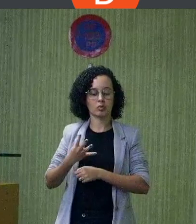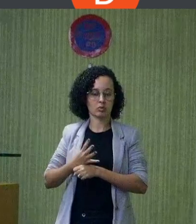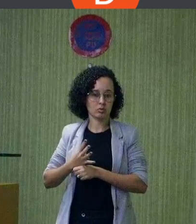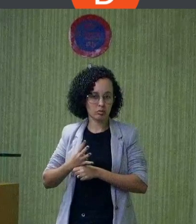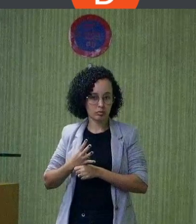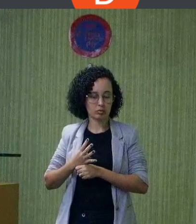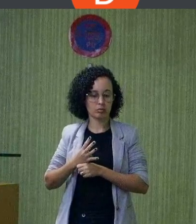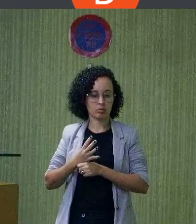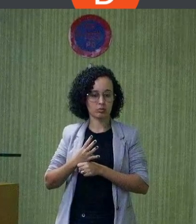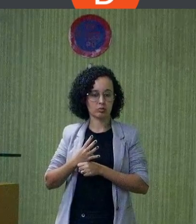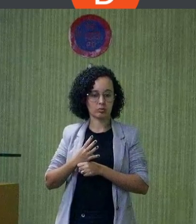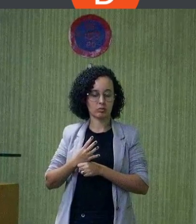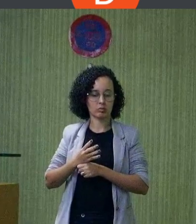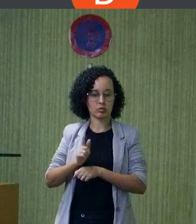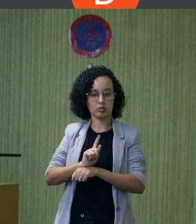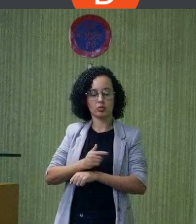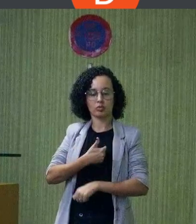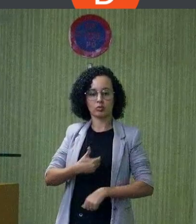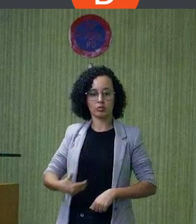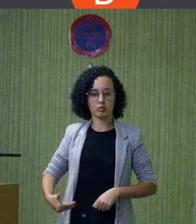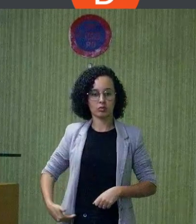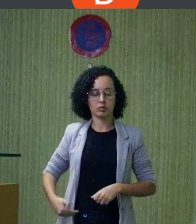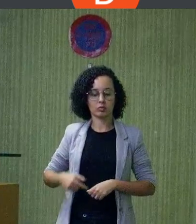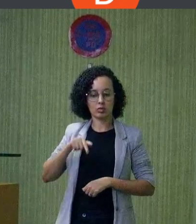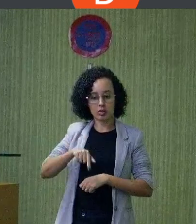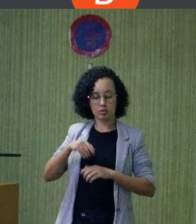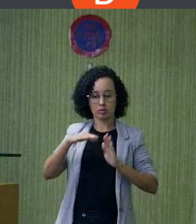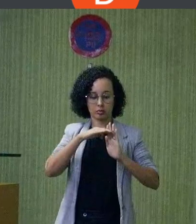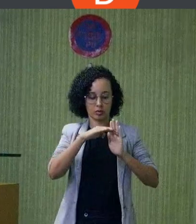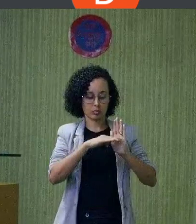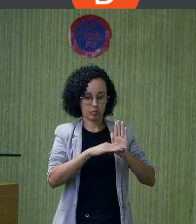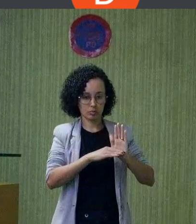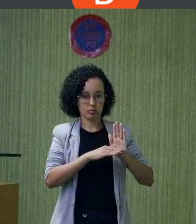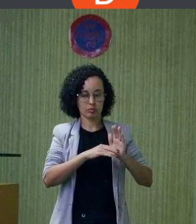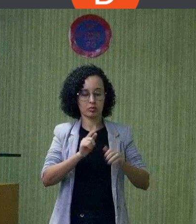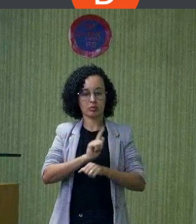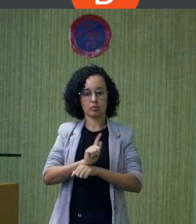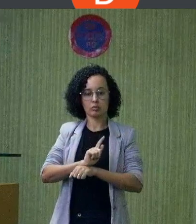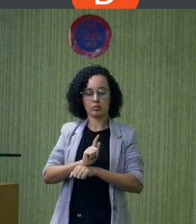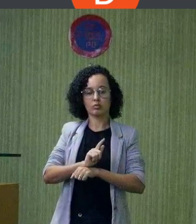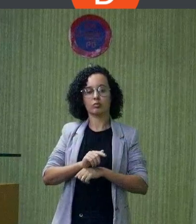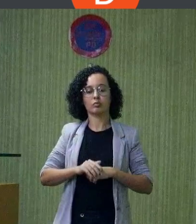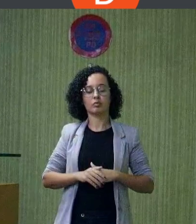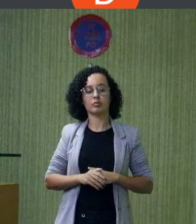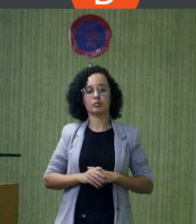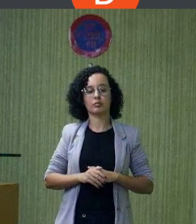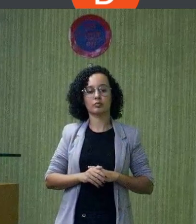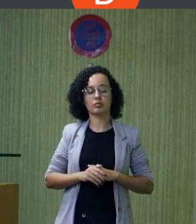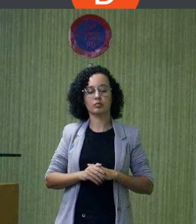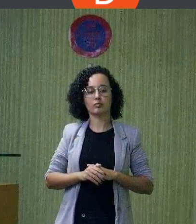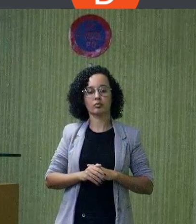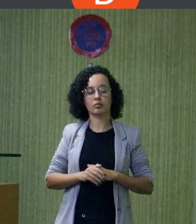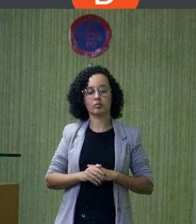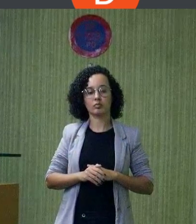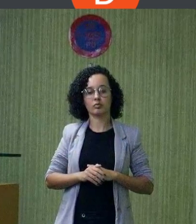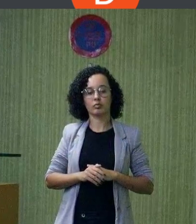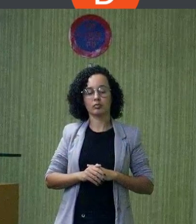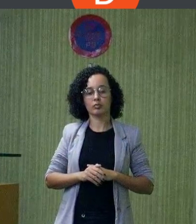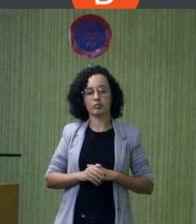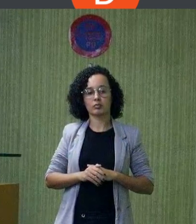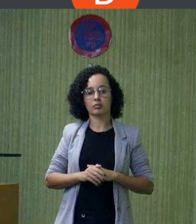governamental que esses planos orçamentários né PPA leis direitas orçamentárias e Lei orçamentárias estejam